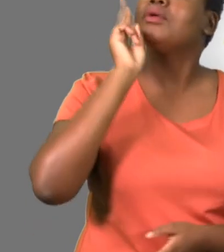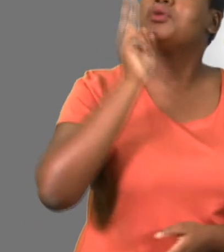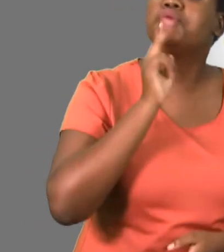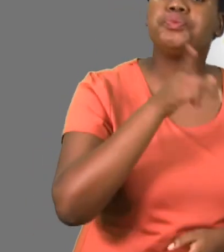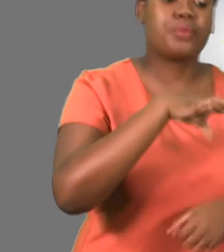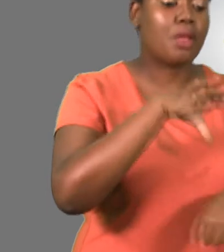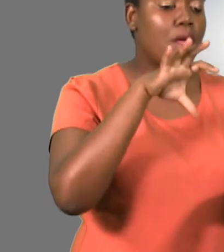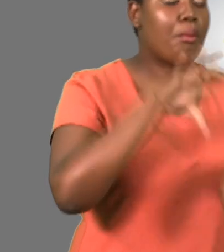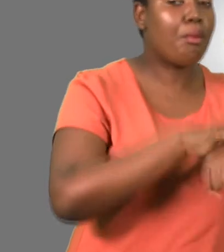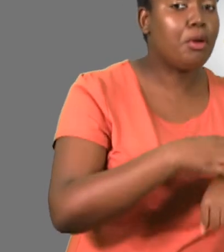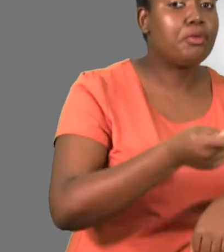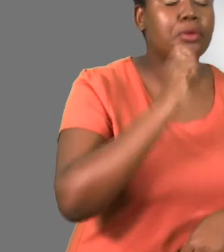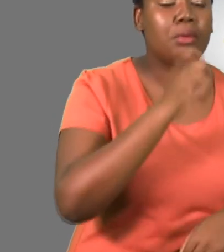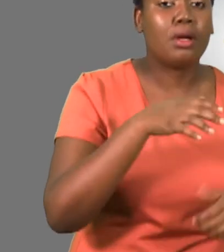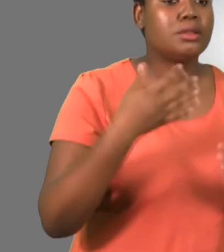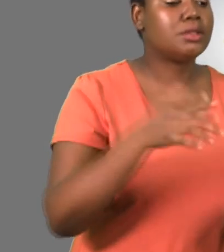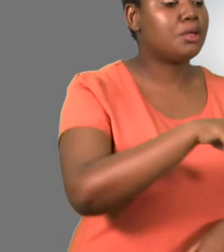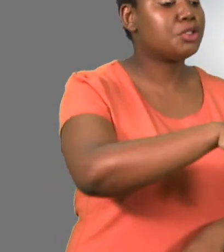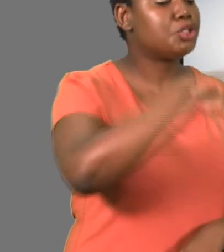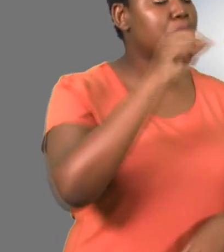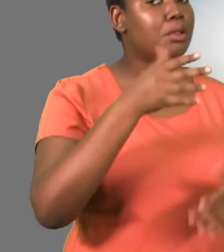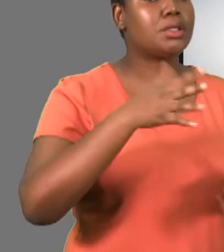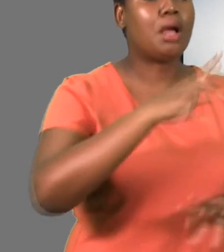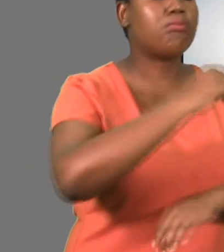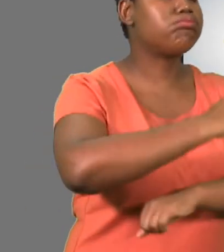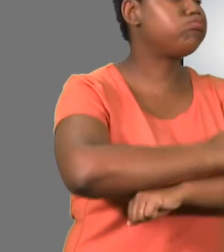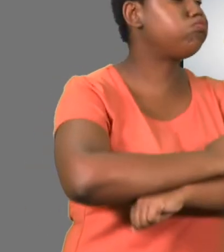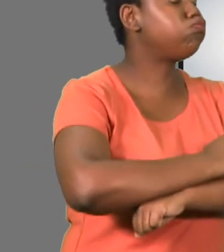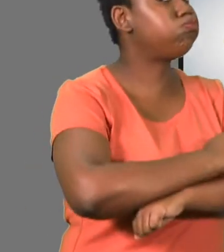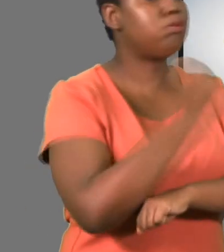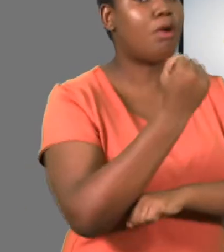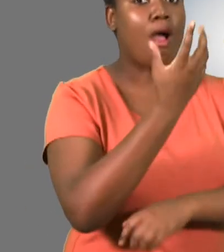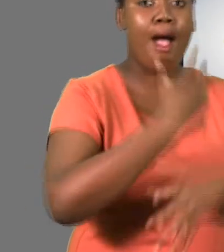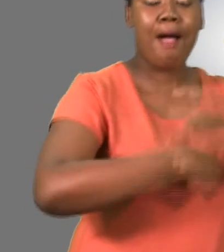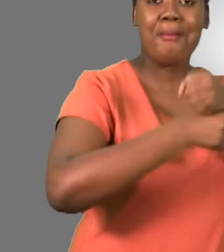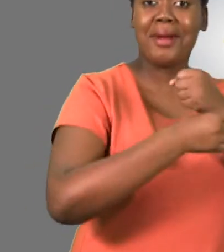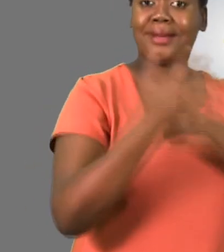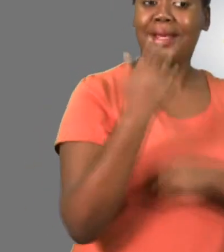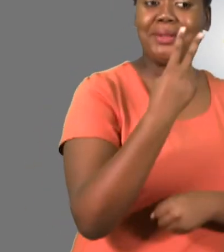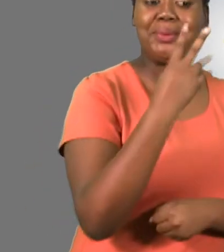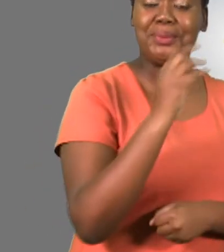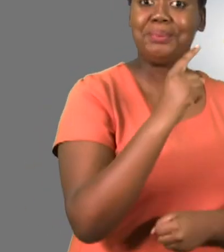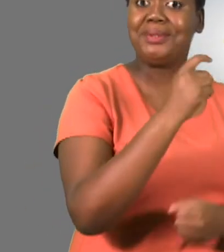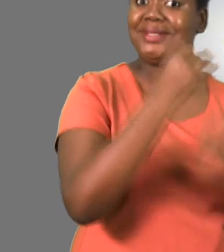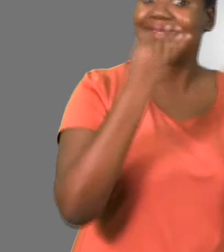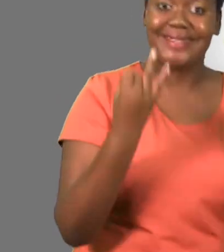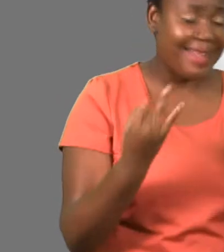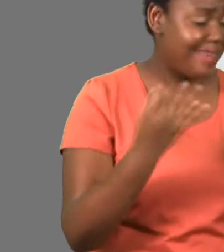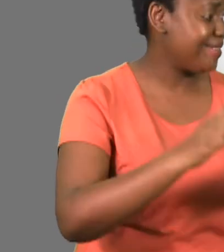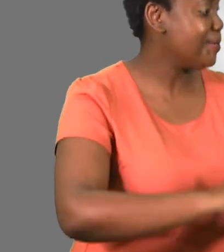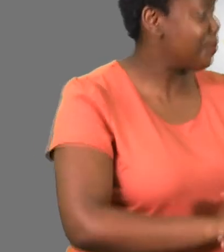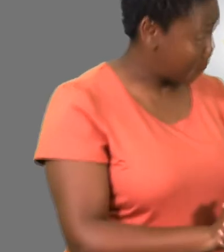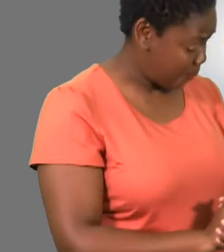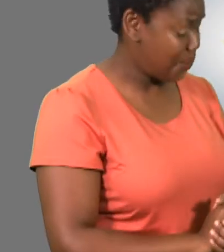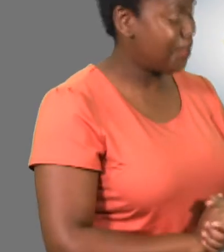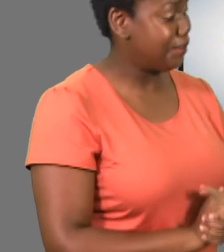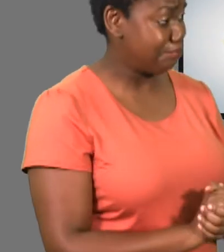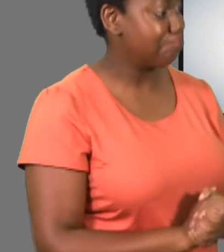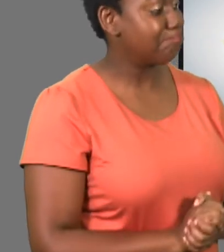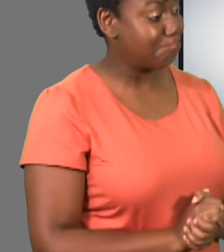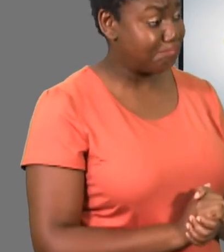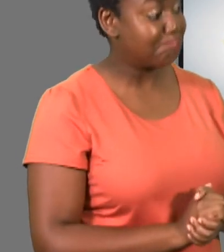Jornalista da TV Surdo, vence o Prémio de Melhor Jornalista Desportivo na categoria de Televisão em